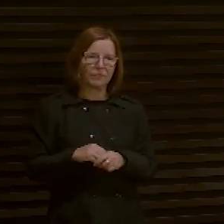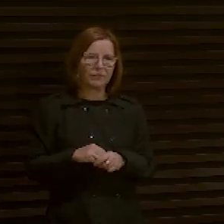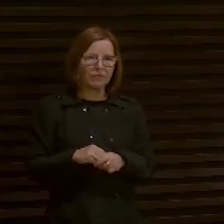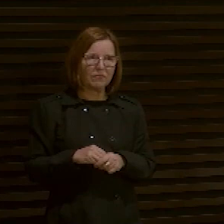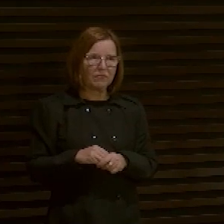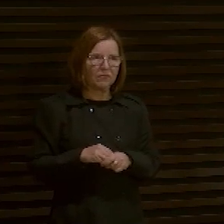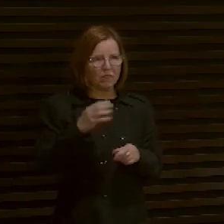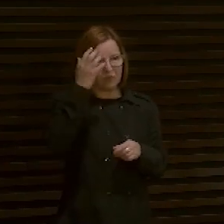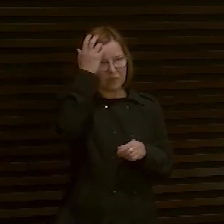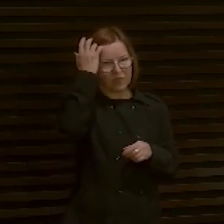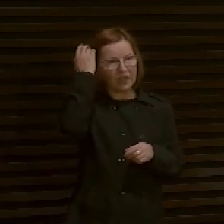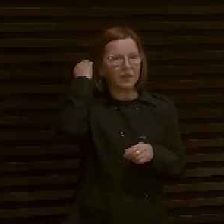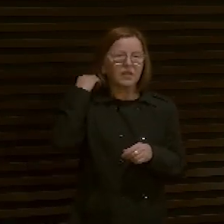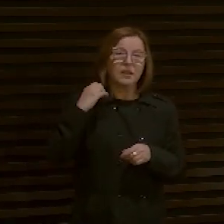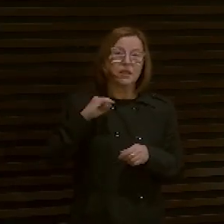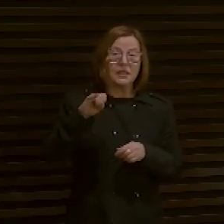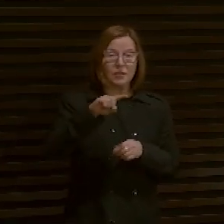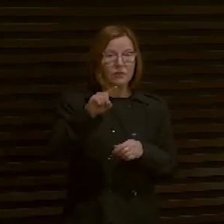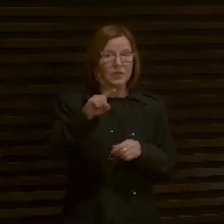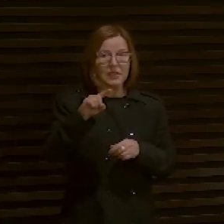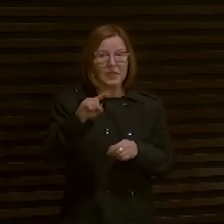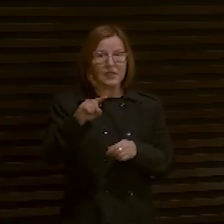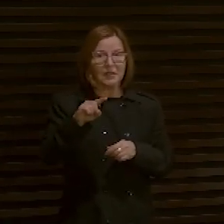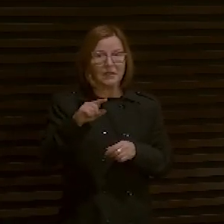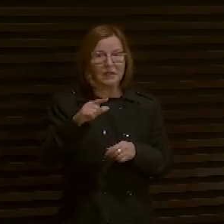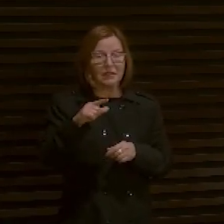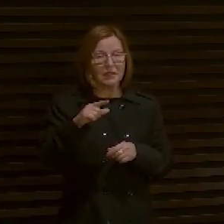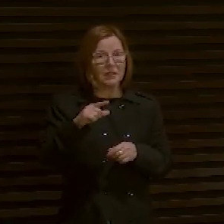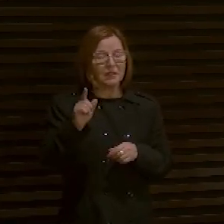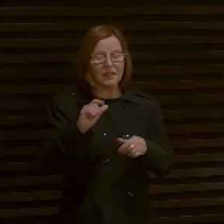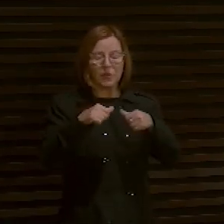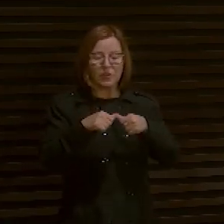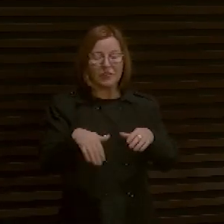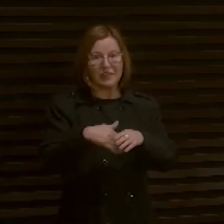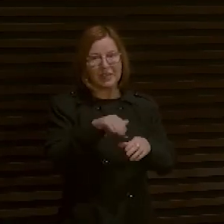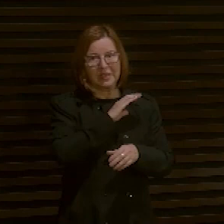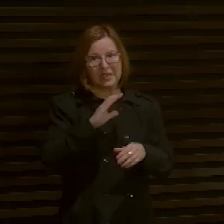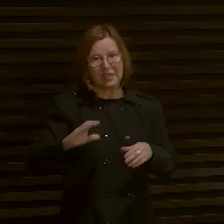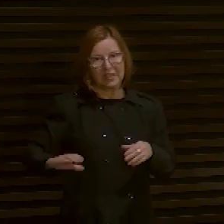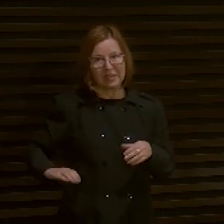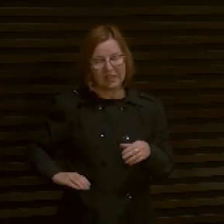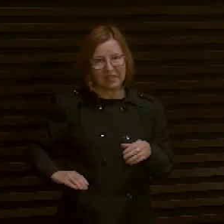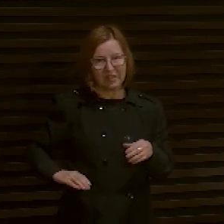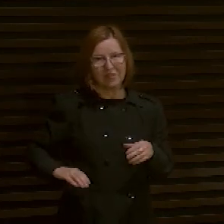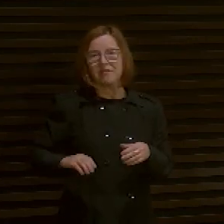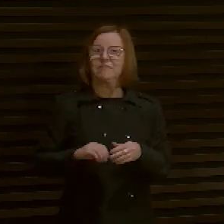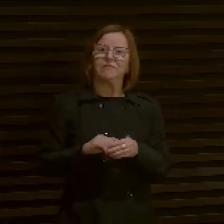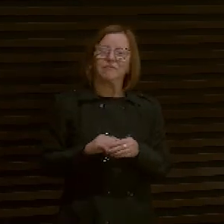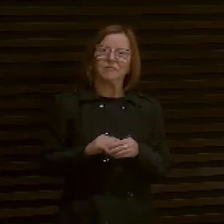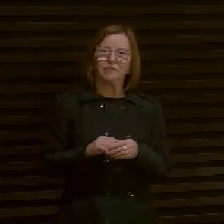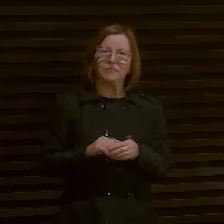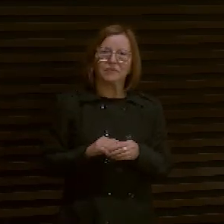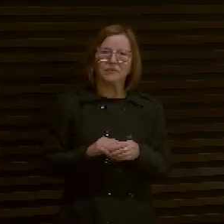E se você não estiver em Cristo, você padecerá condenação. Então a pregação do evangelho é absolutamente urgente.